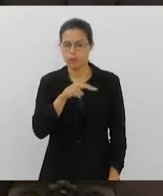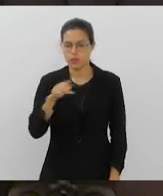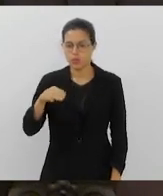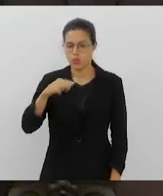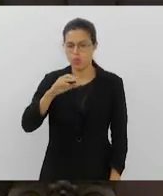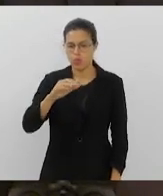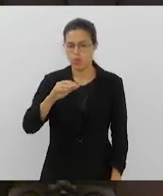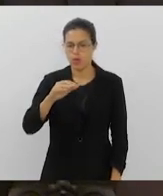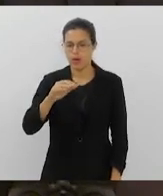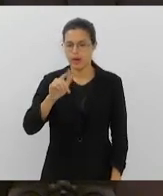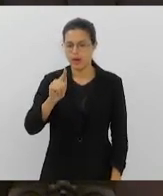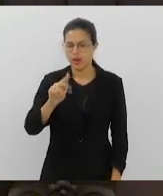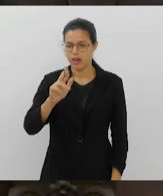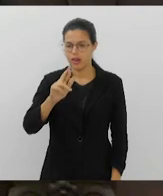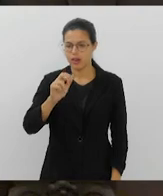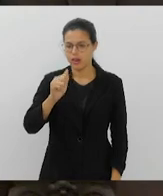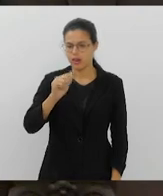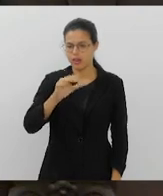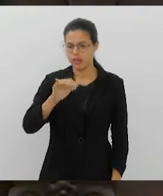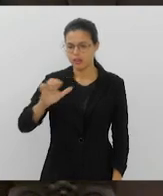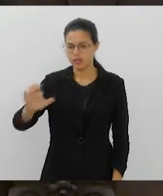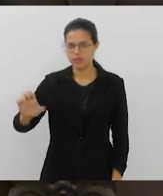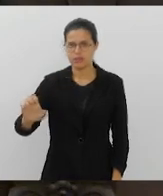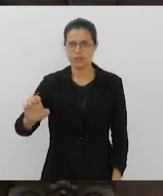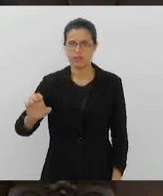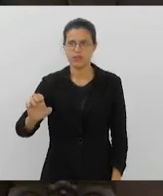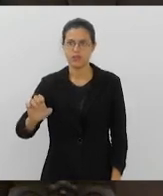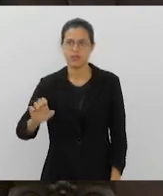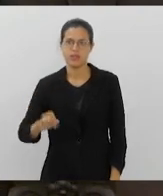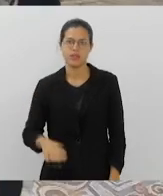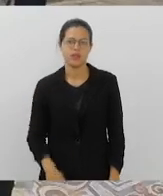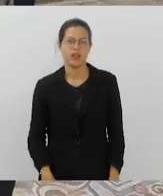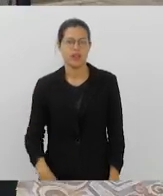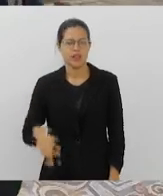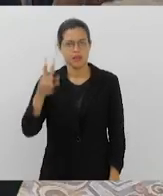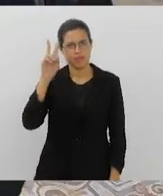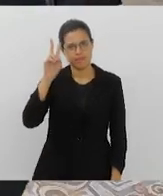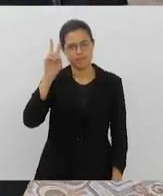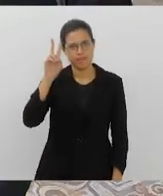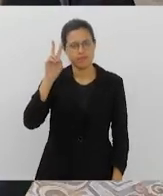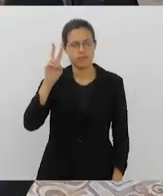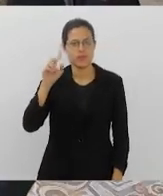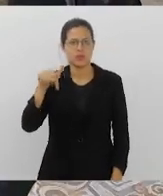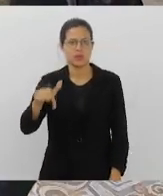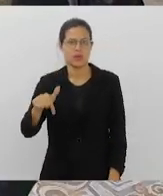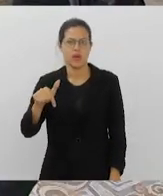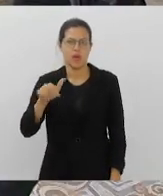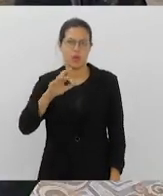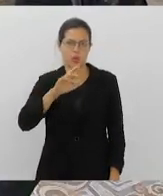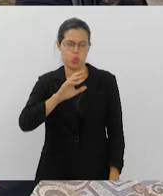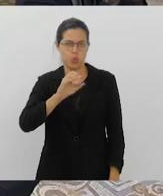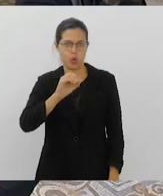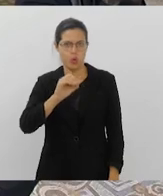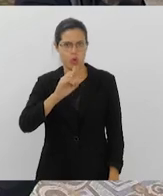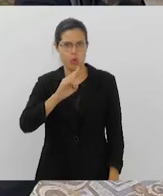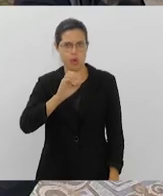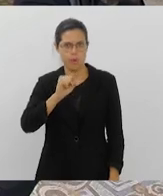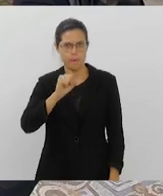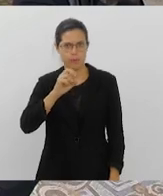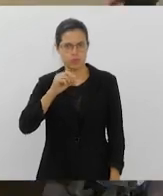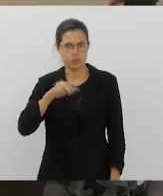representando a memória do nosso grande mestre, Robson Gracie. Muita honra, meu irmão.